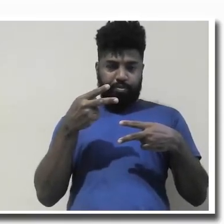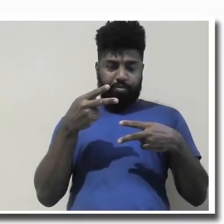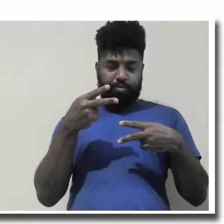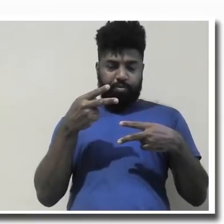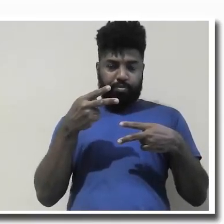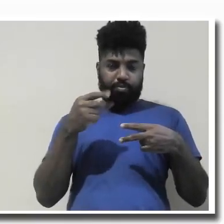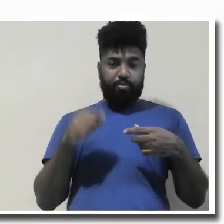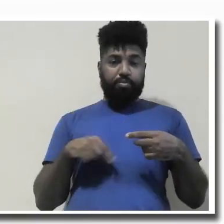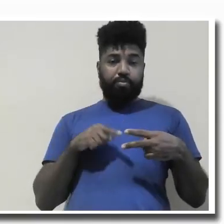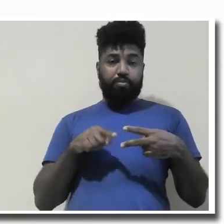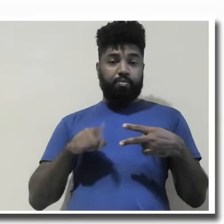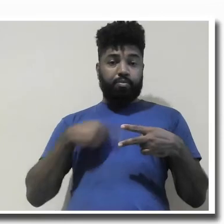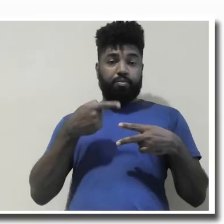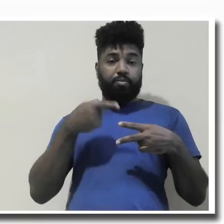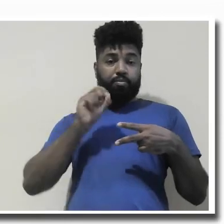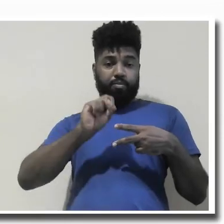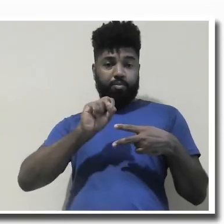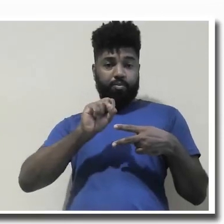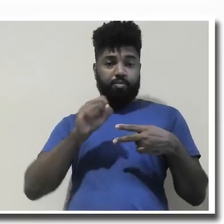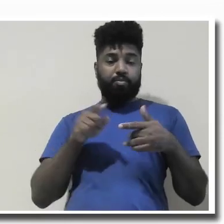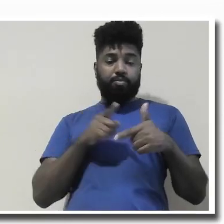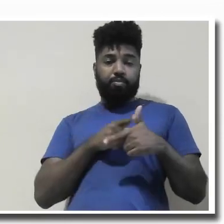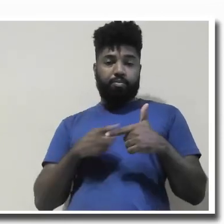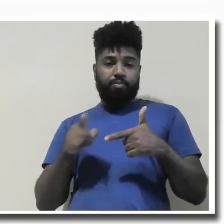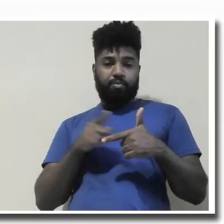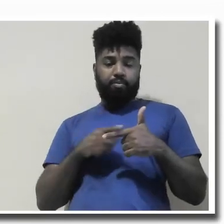dividido pelo índice.